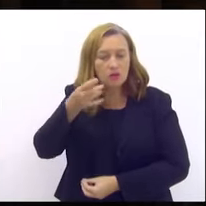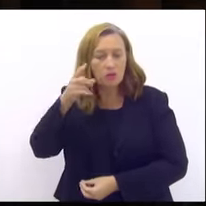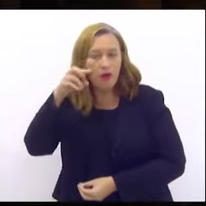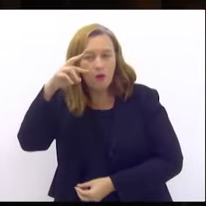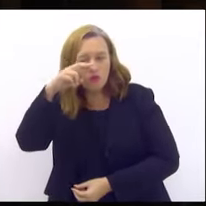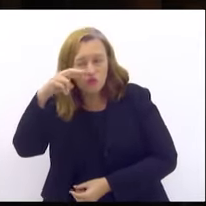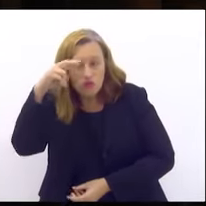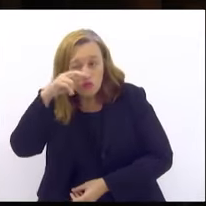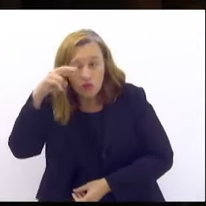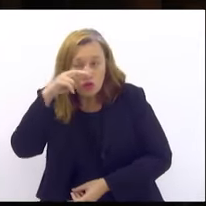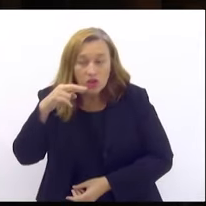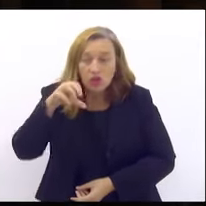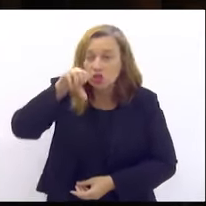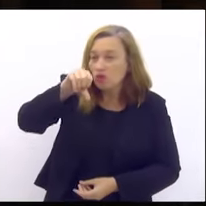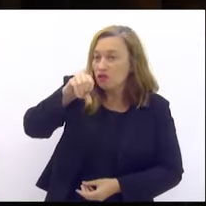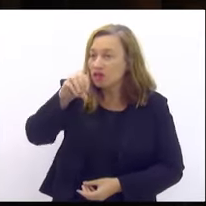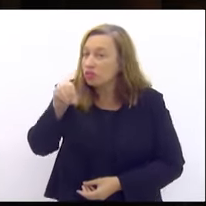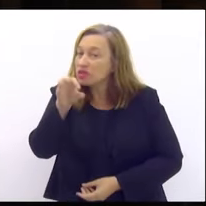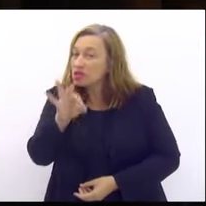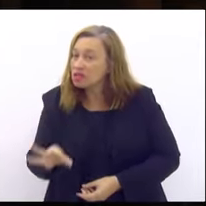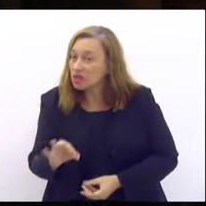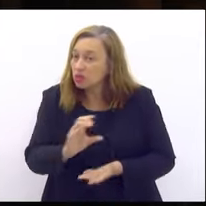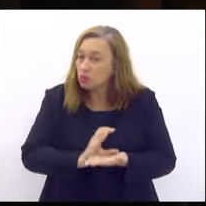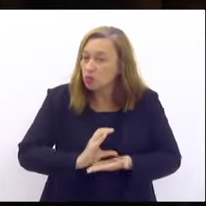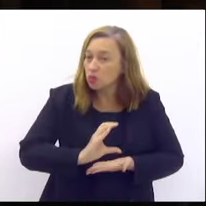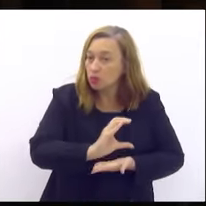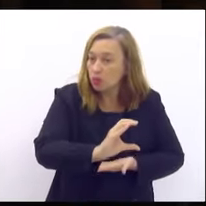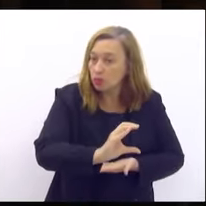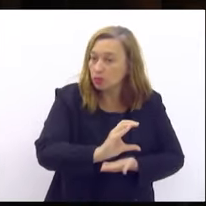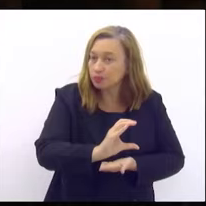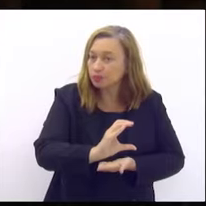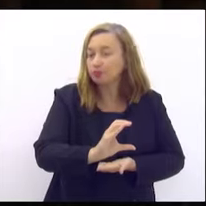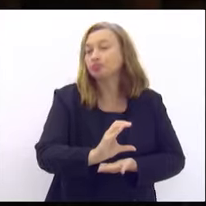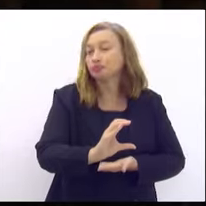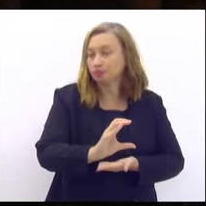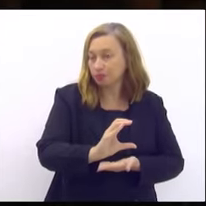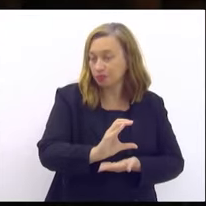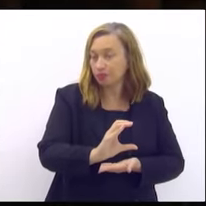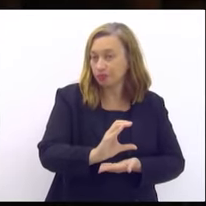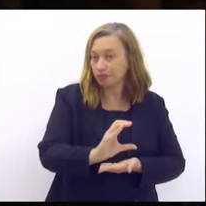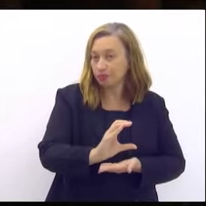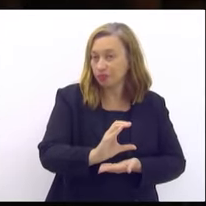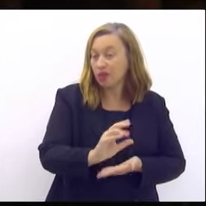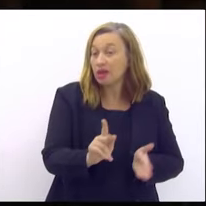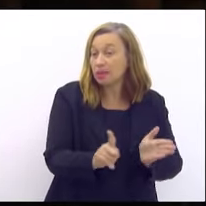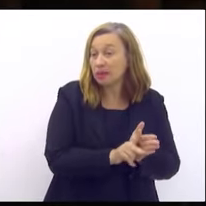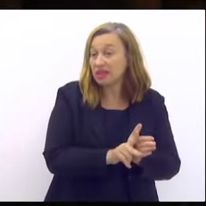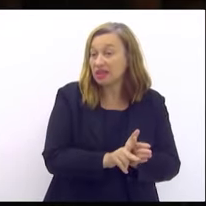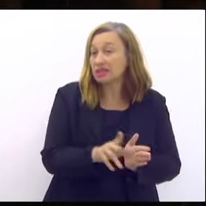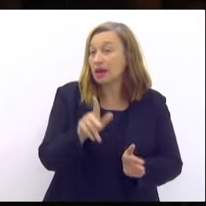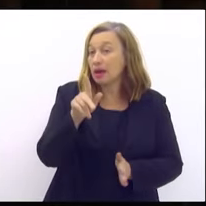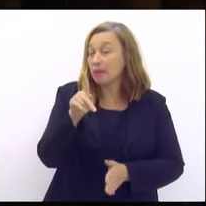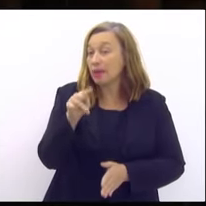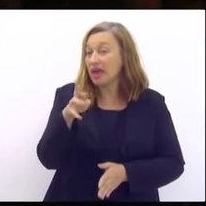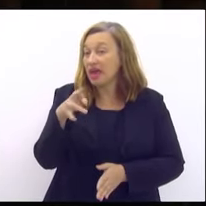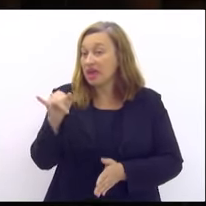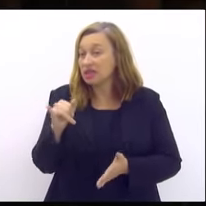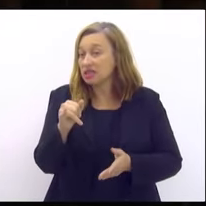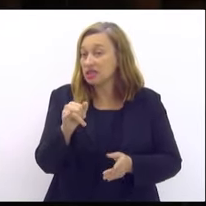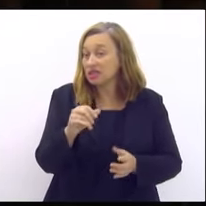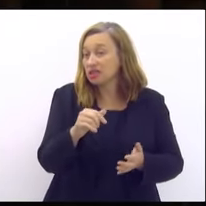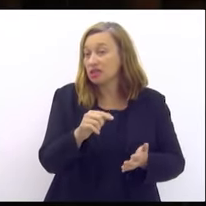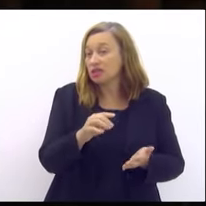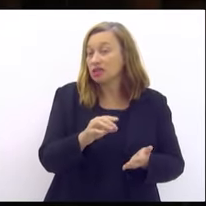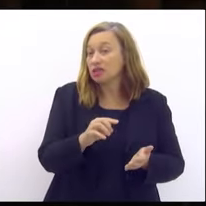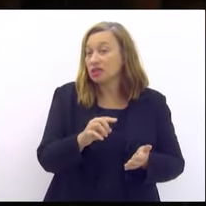aí cerca de 90% dos recursos que seriam destinados para a perícia serem cortados no